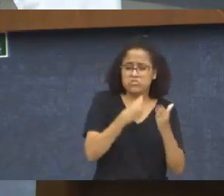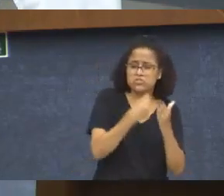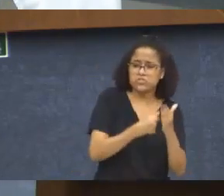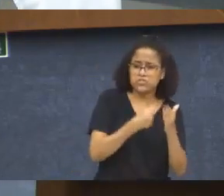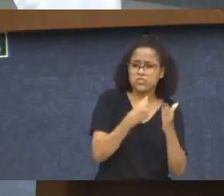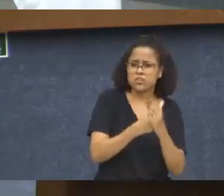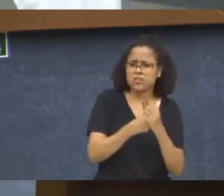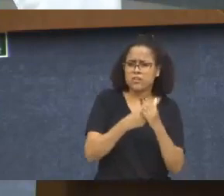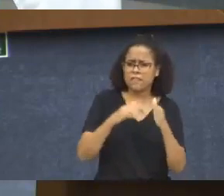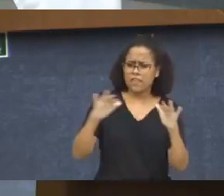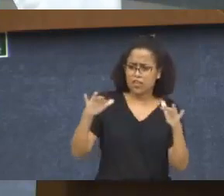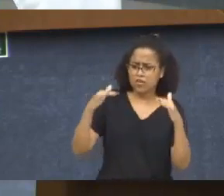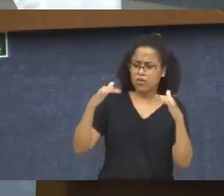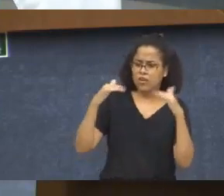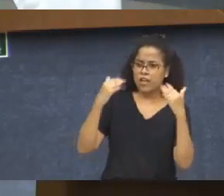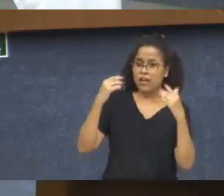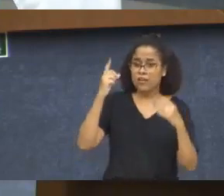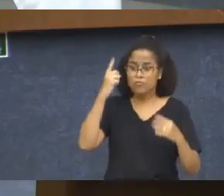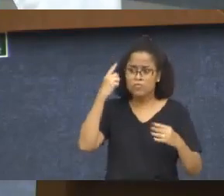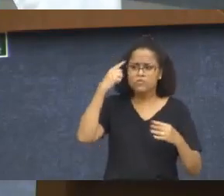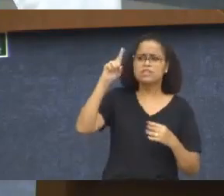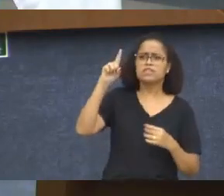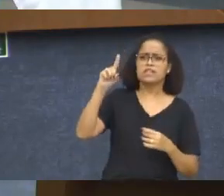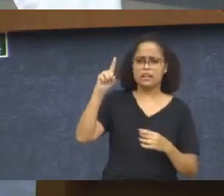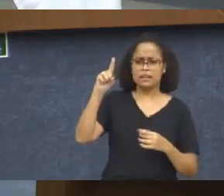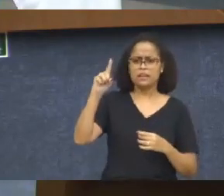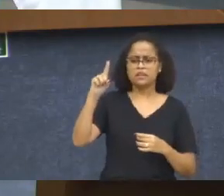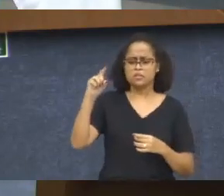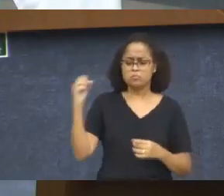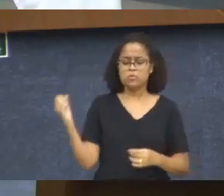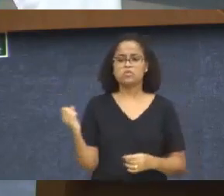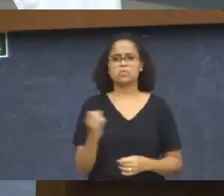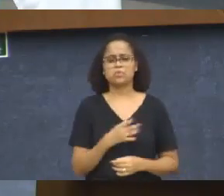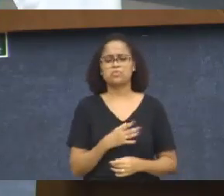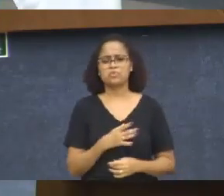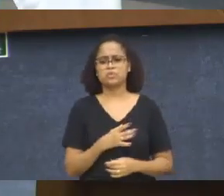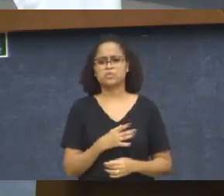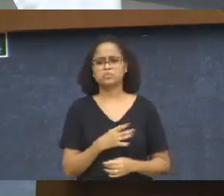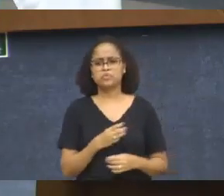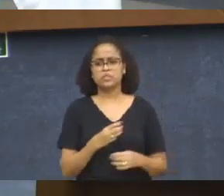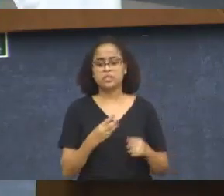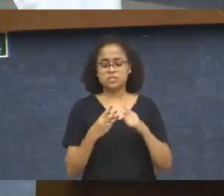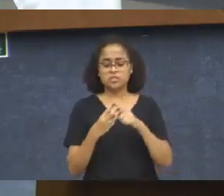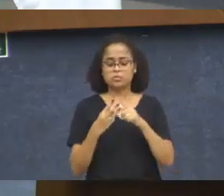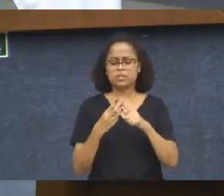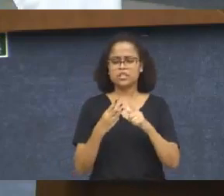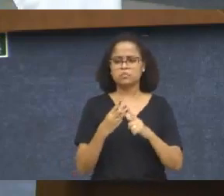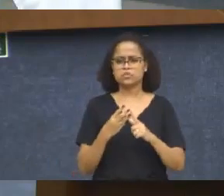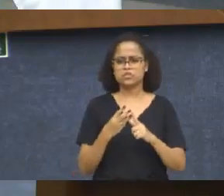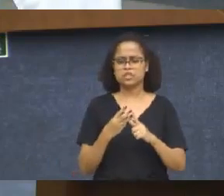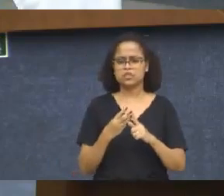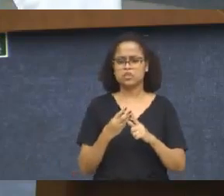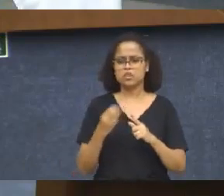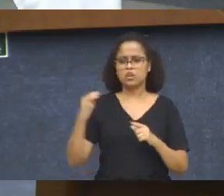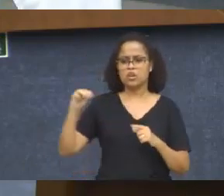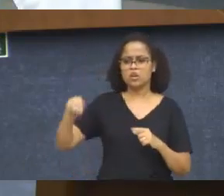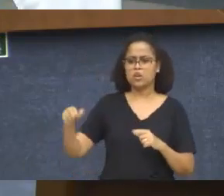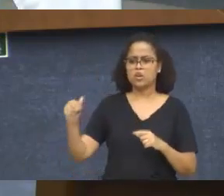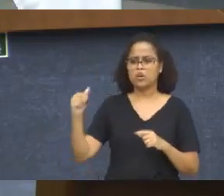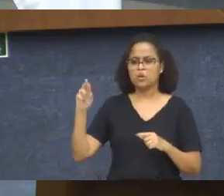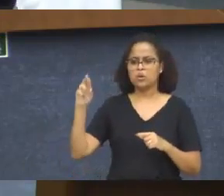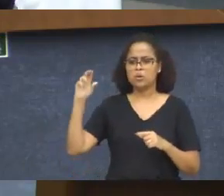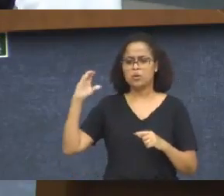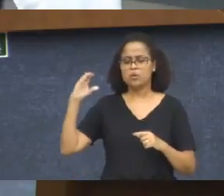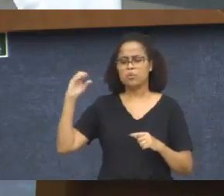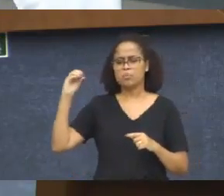com mais criatividade e inovação para esses problemas. São 3 os projetos. o Marco Municipal das Startups,